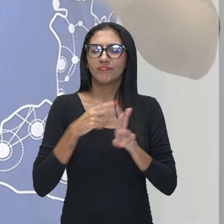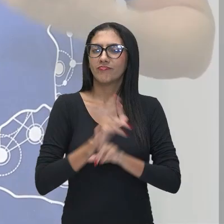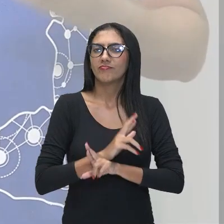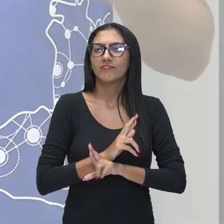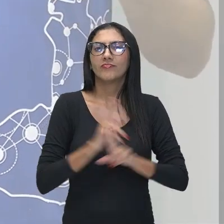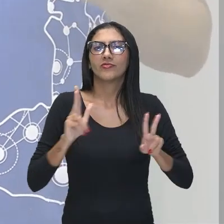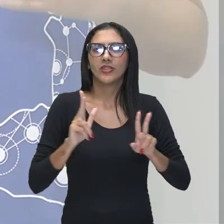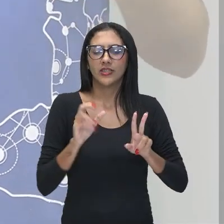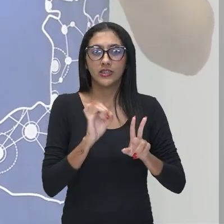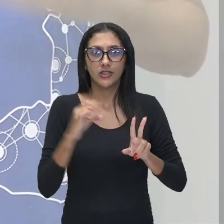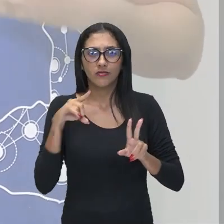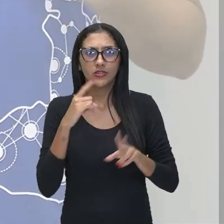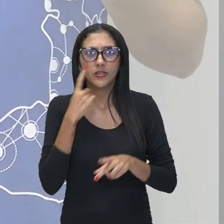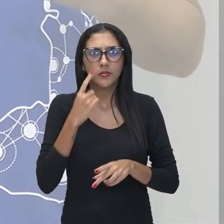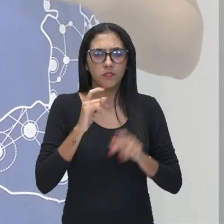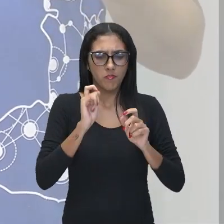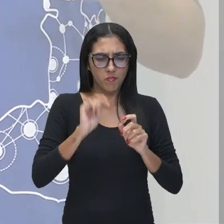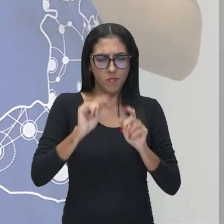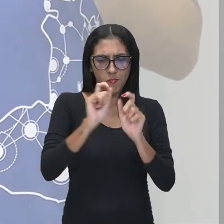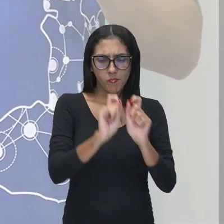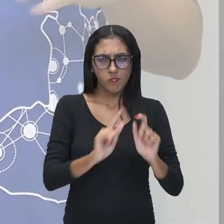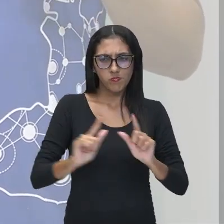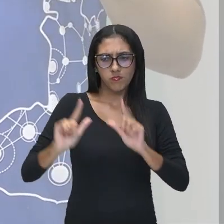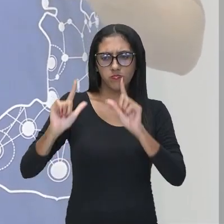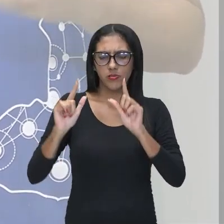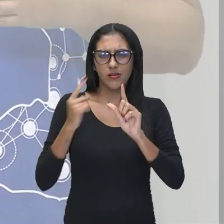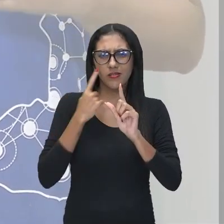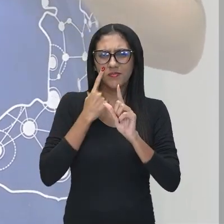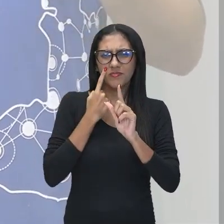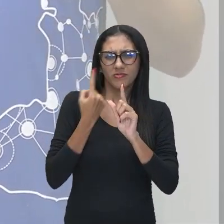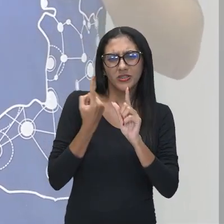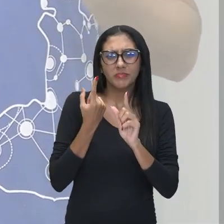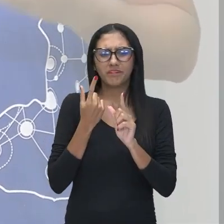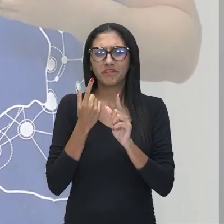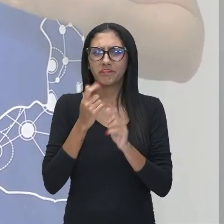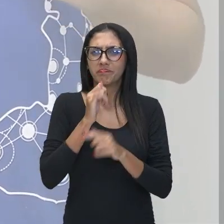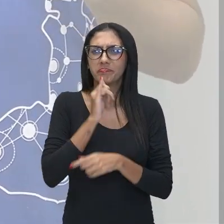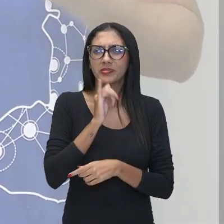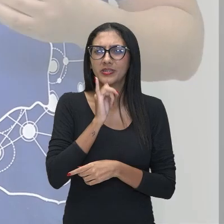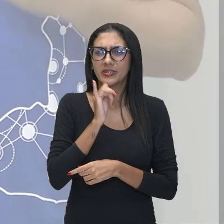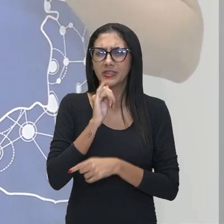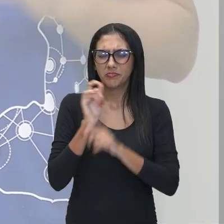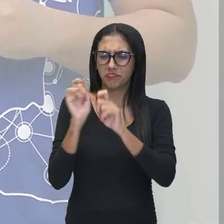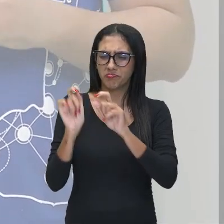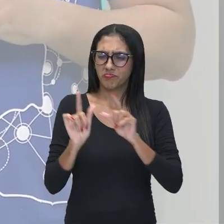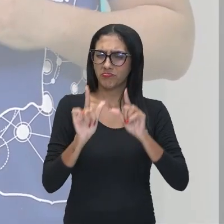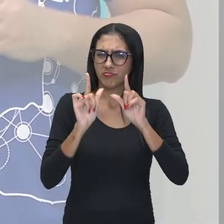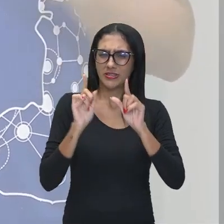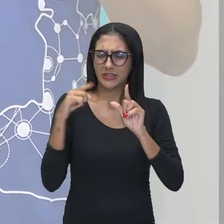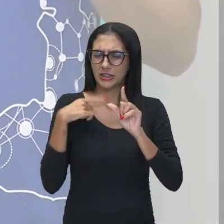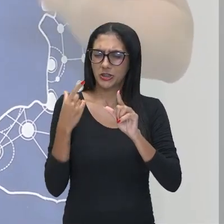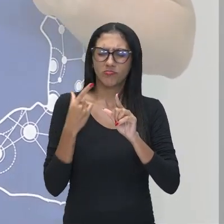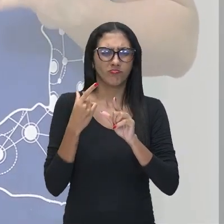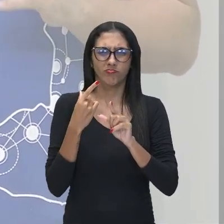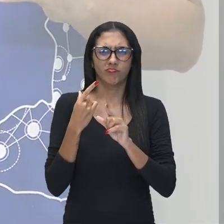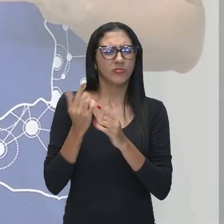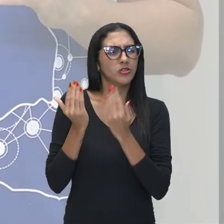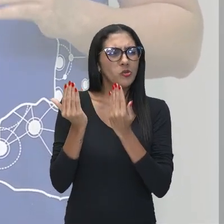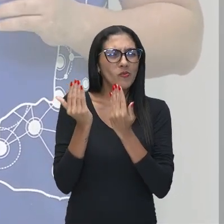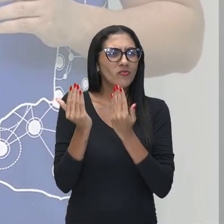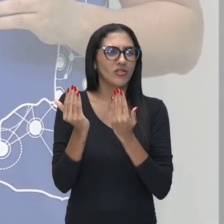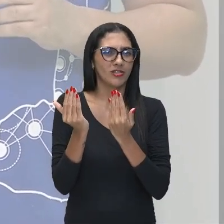se você tenta abrir esse site, aí você percebe que não é algo muito confiável,